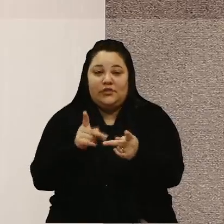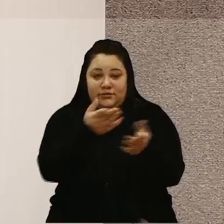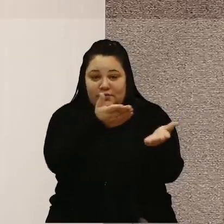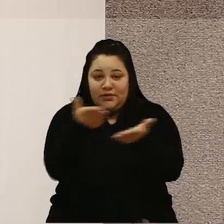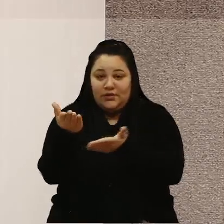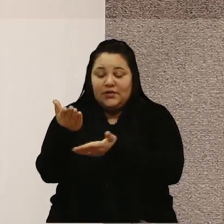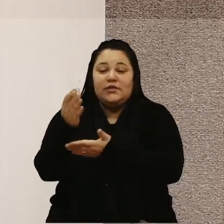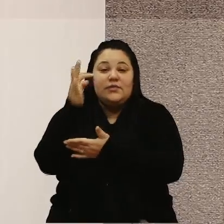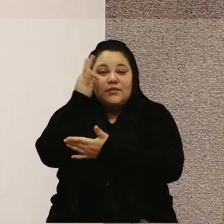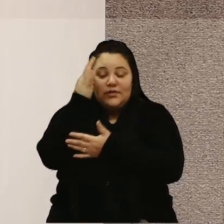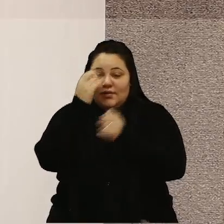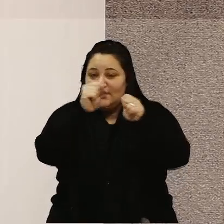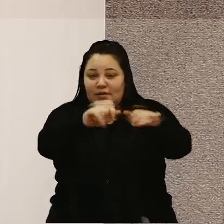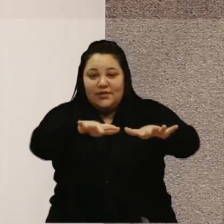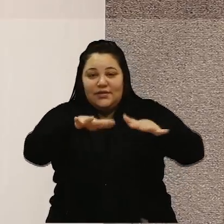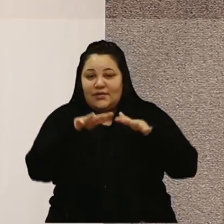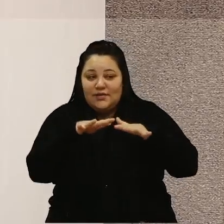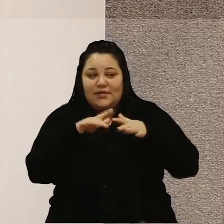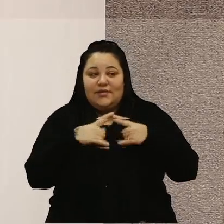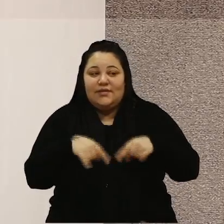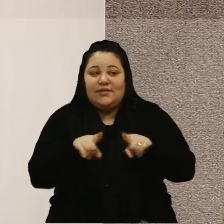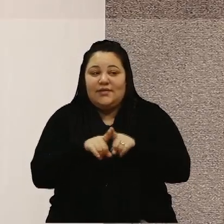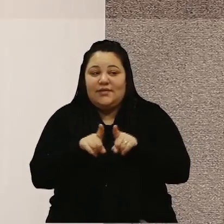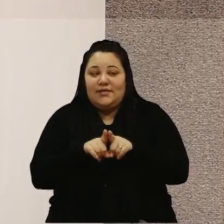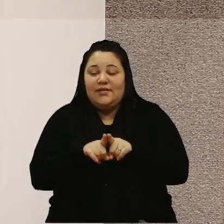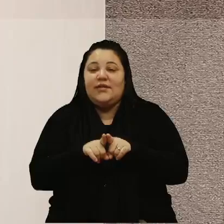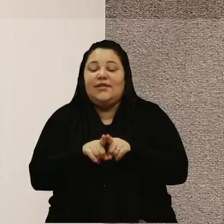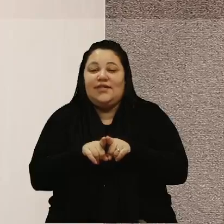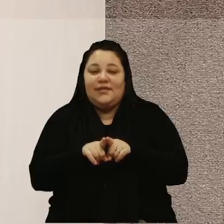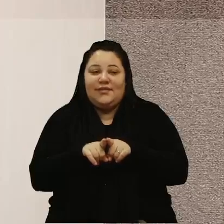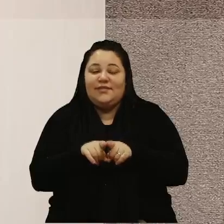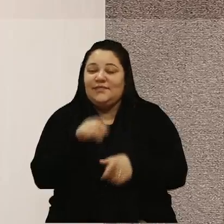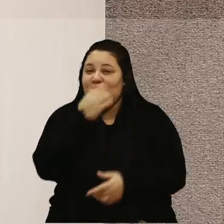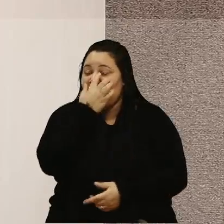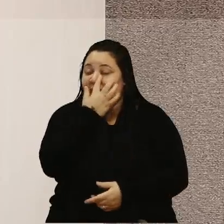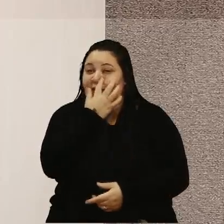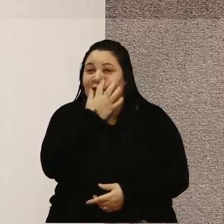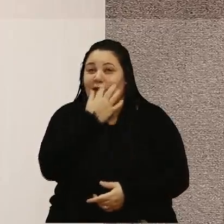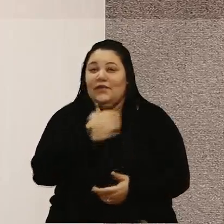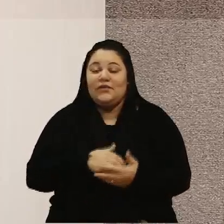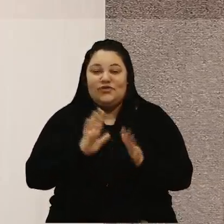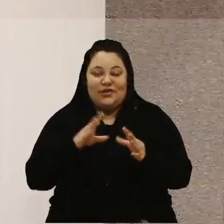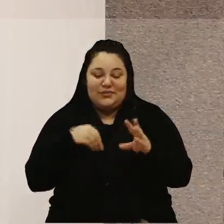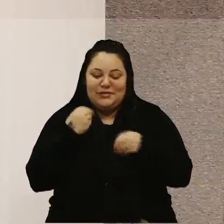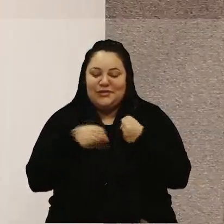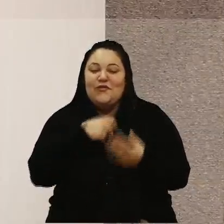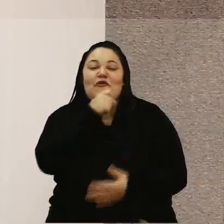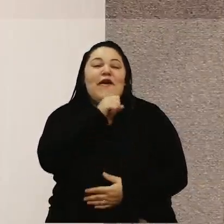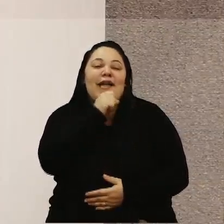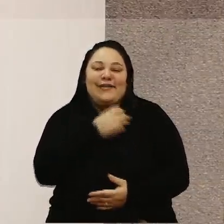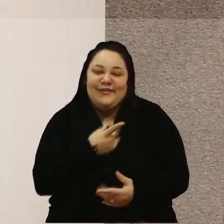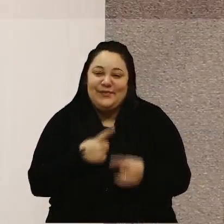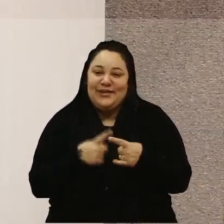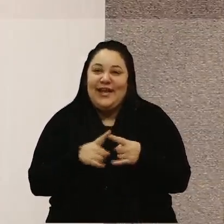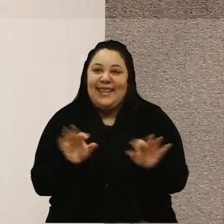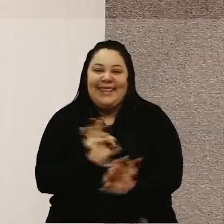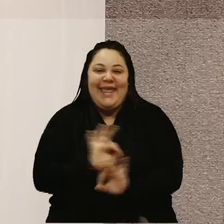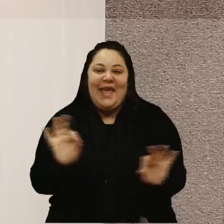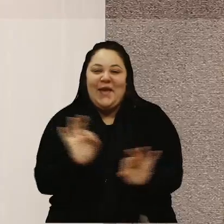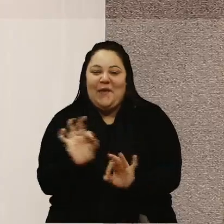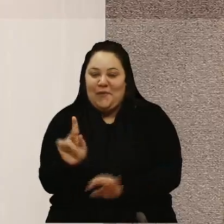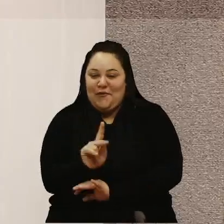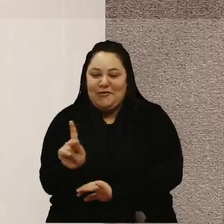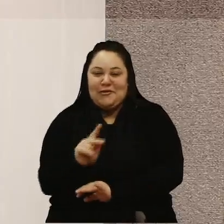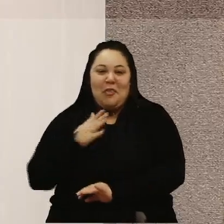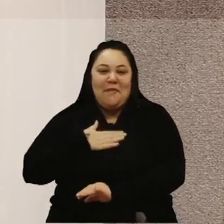escola ETEX, onde tive o prazer de concluir meu ensino médio, inclusive falava aqui com alguns deles. E já me sinto velho, presidente, porque nenhum dos professores que são da minha